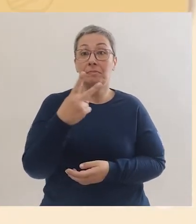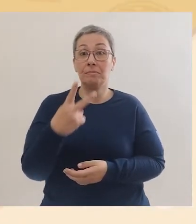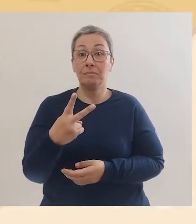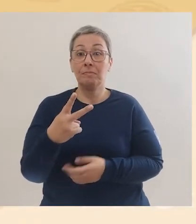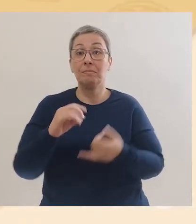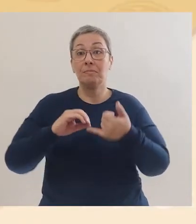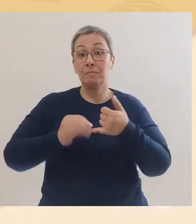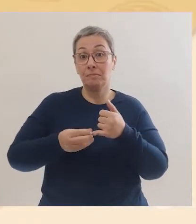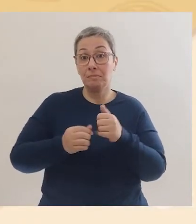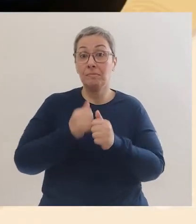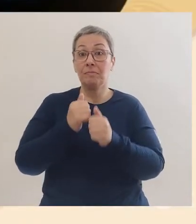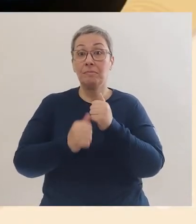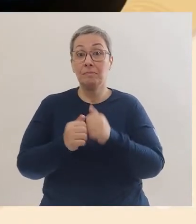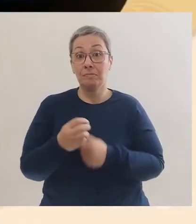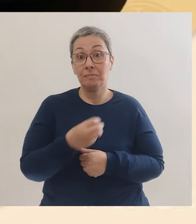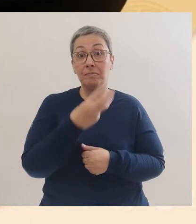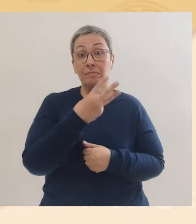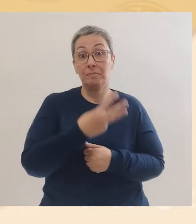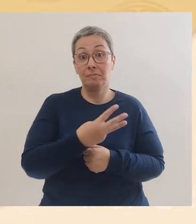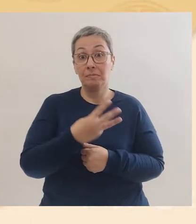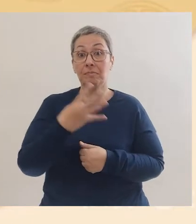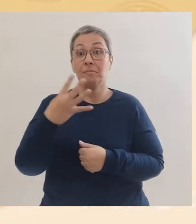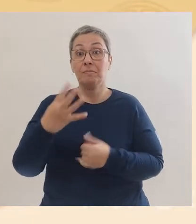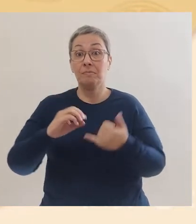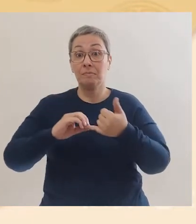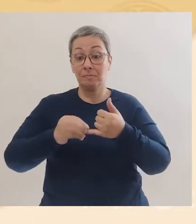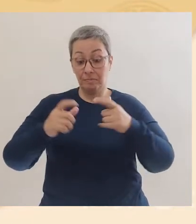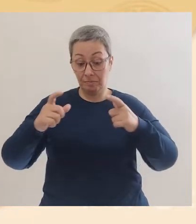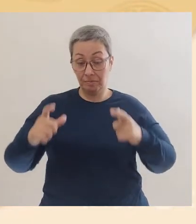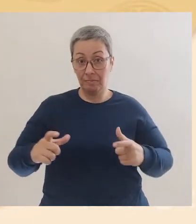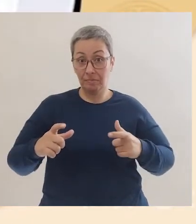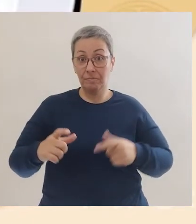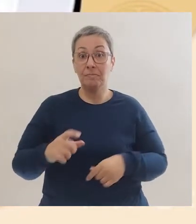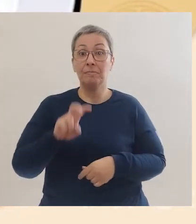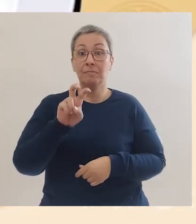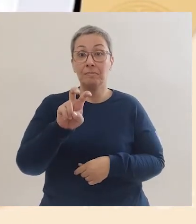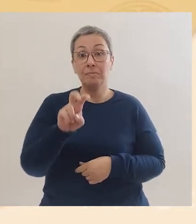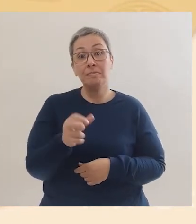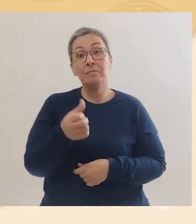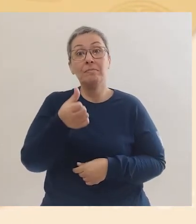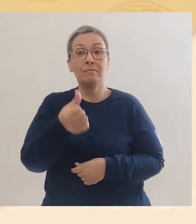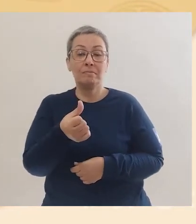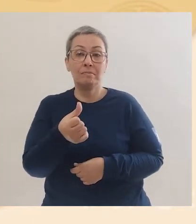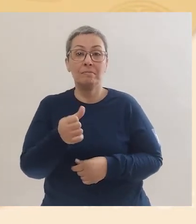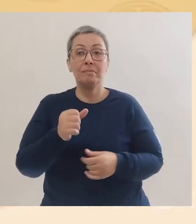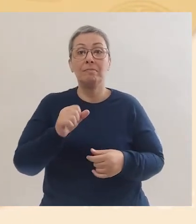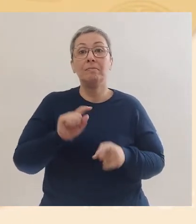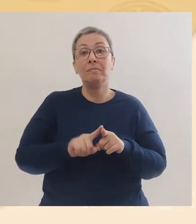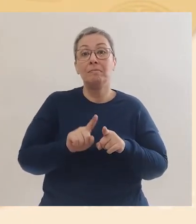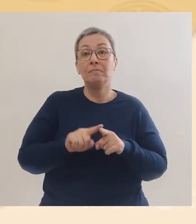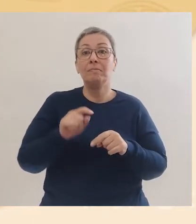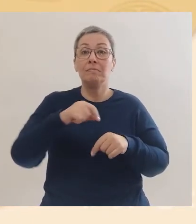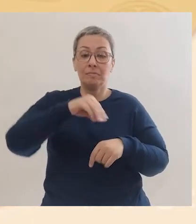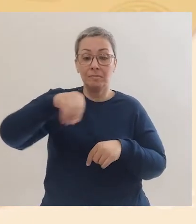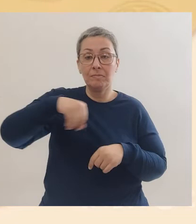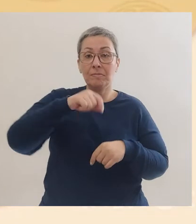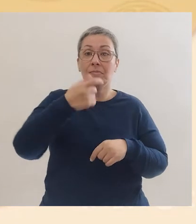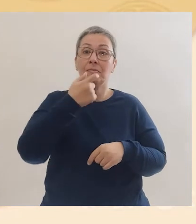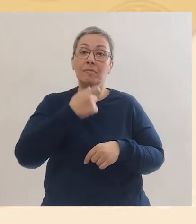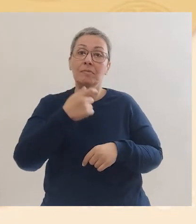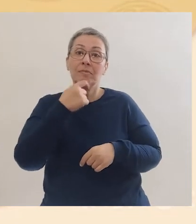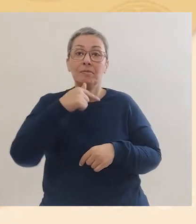1, 2, feijão com arroz. 3, 4, feijão no prato. 5, 6, molho